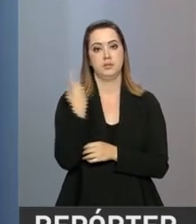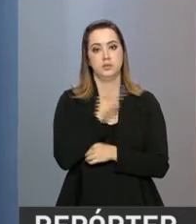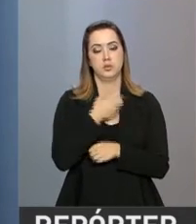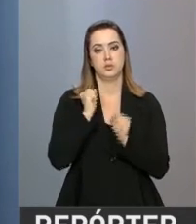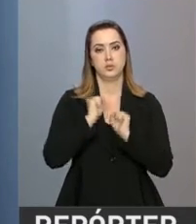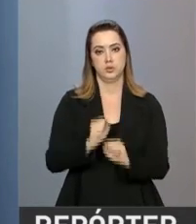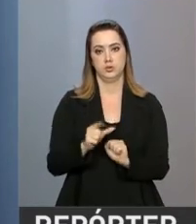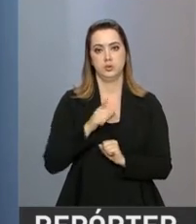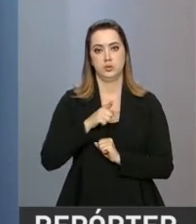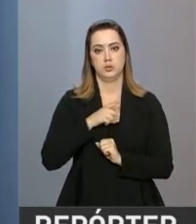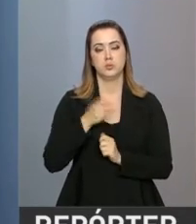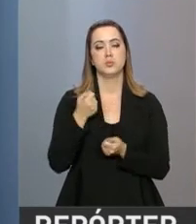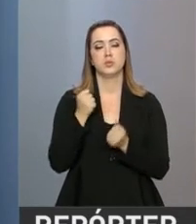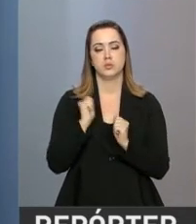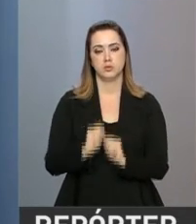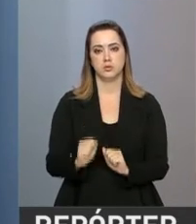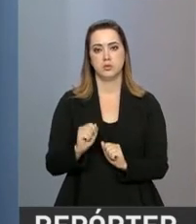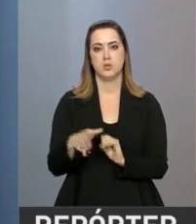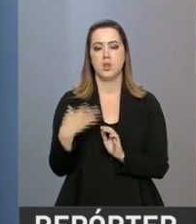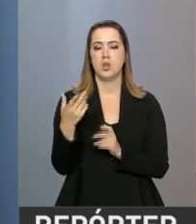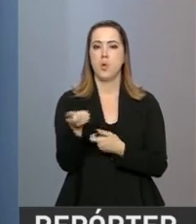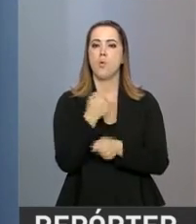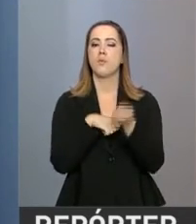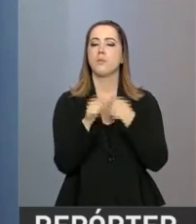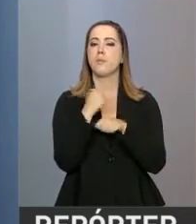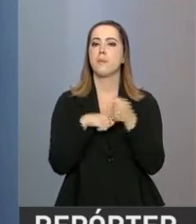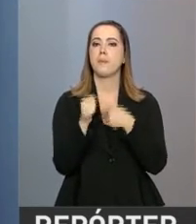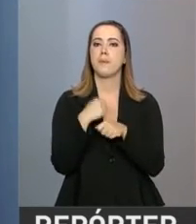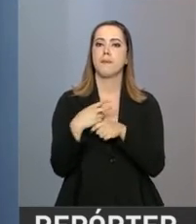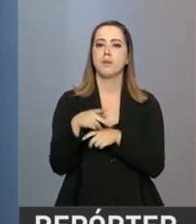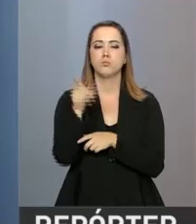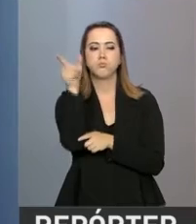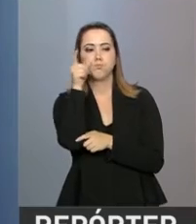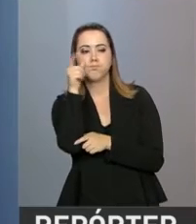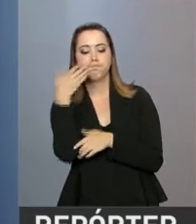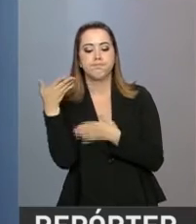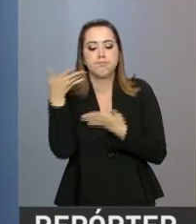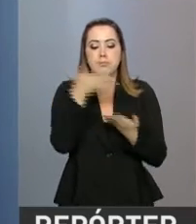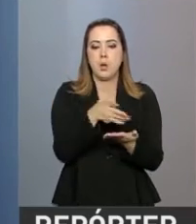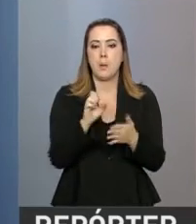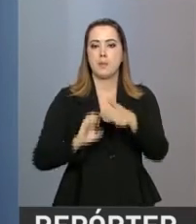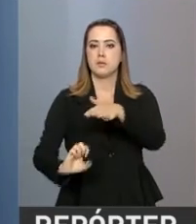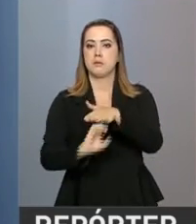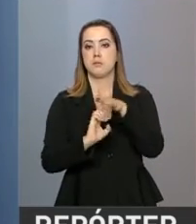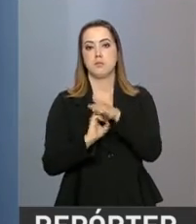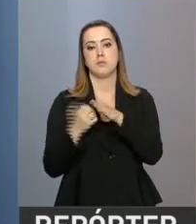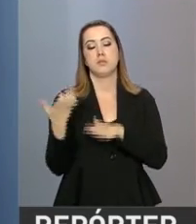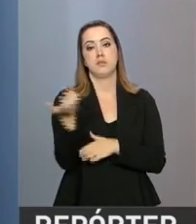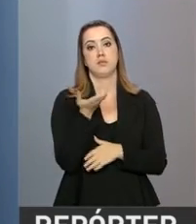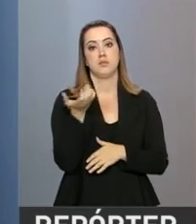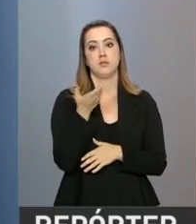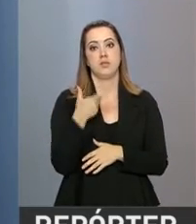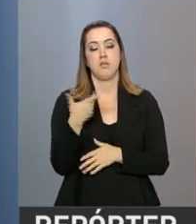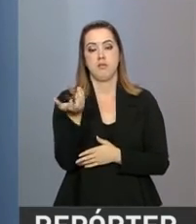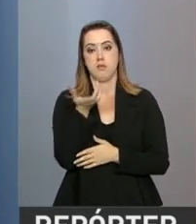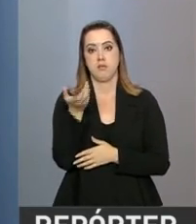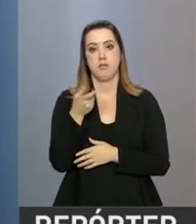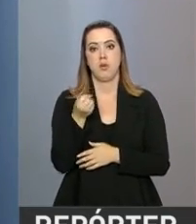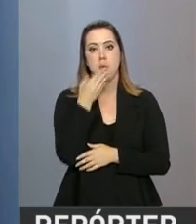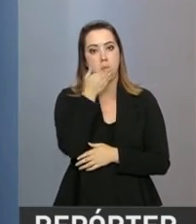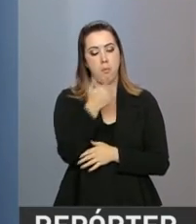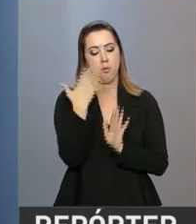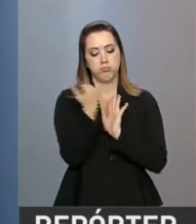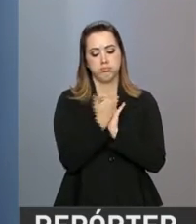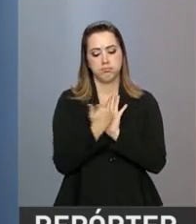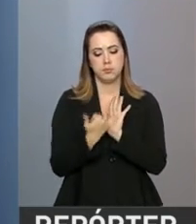ter essa disponibilidade orçamentária atraindo os investidores que se sentirem interessado nos